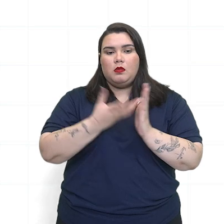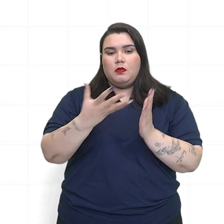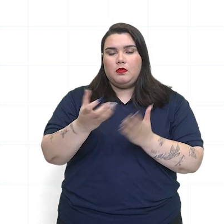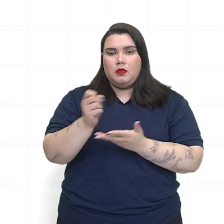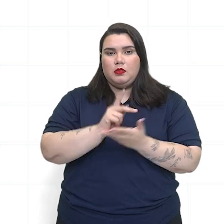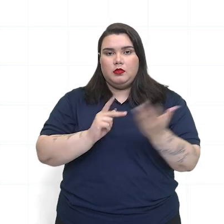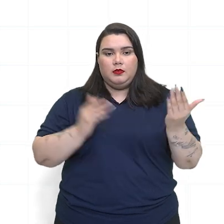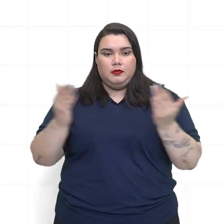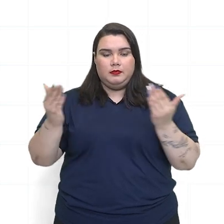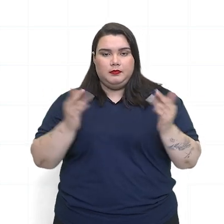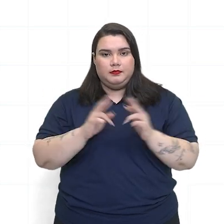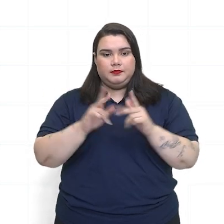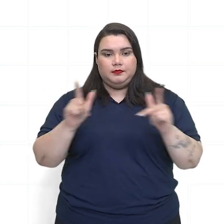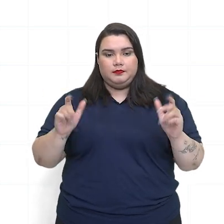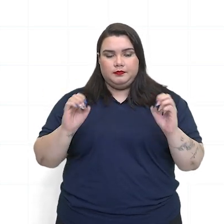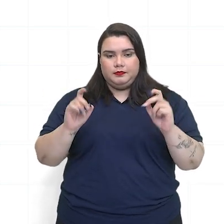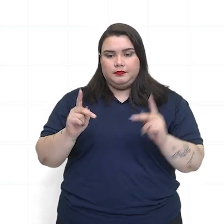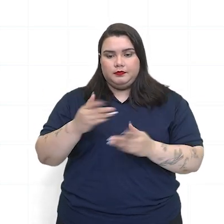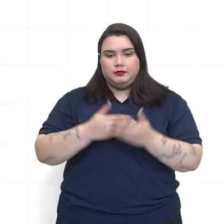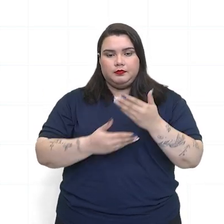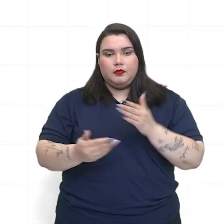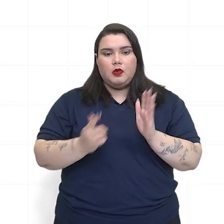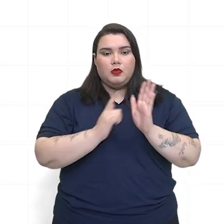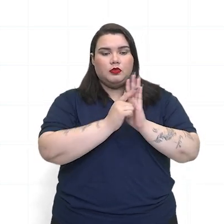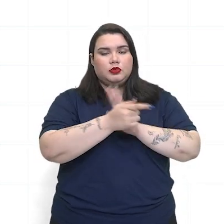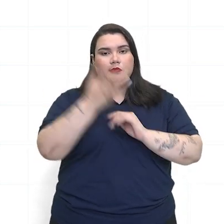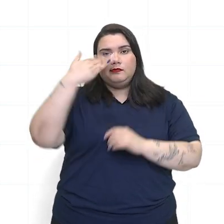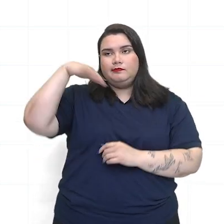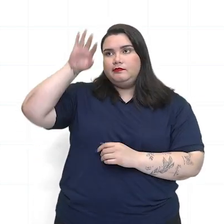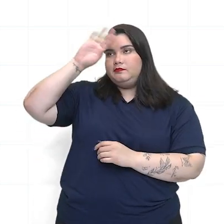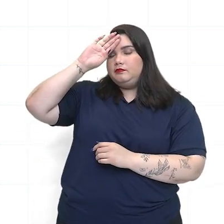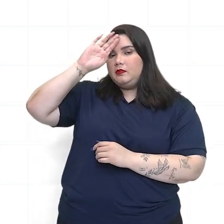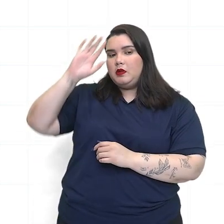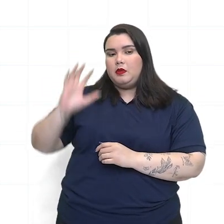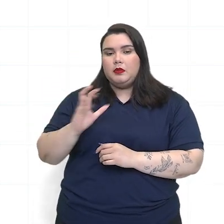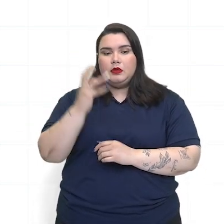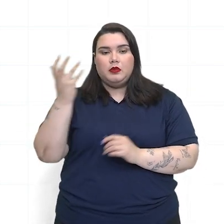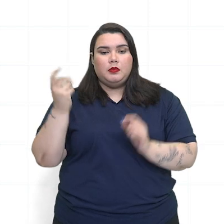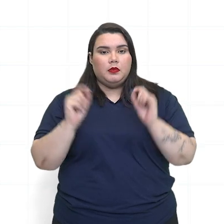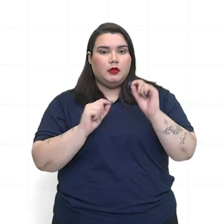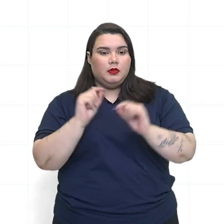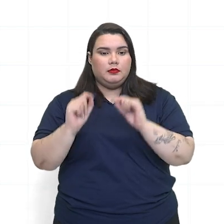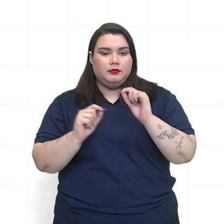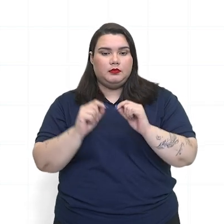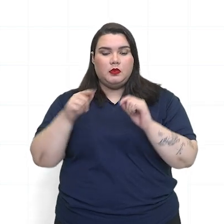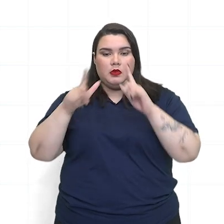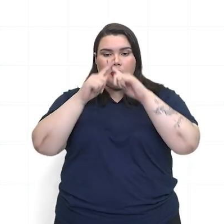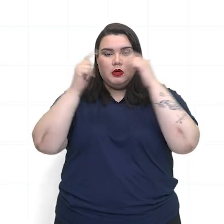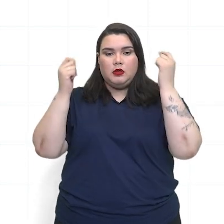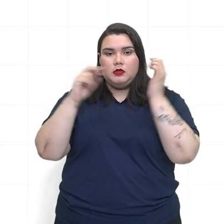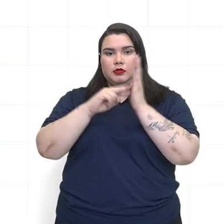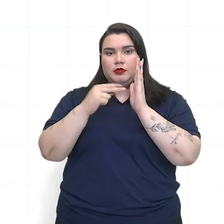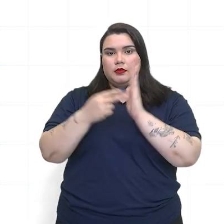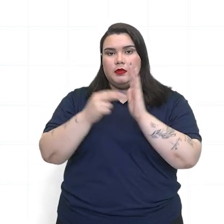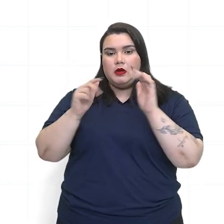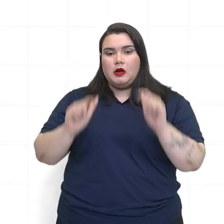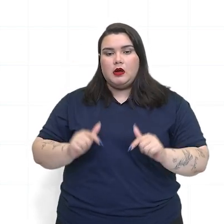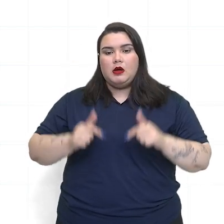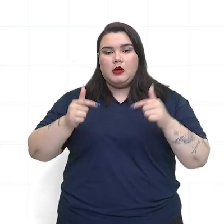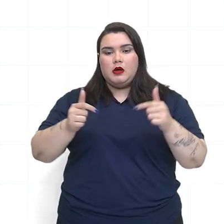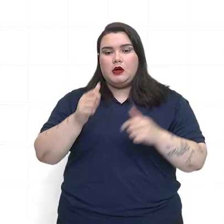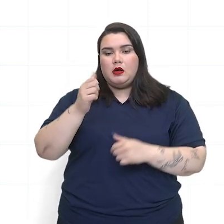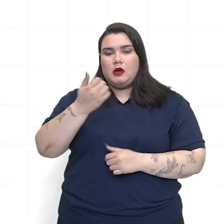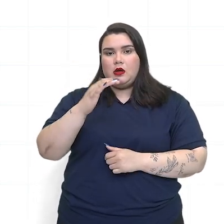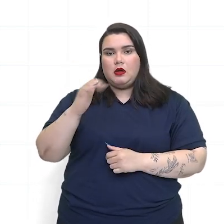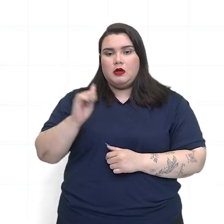fazer uma diferença aí, tá? Agora, o gênero dramático, o que acontece no gênero dramático? Em grego significa ação,